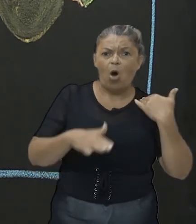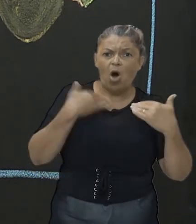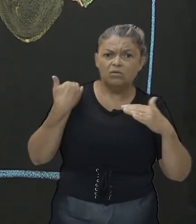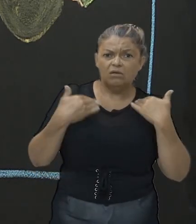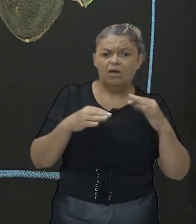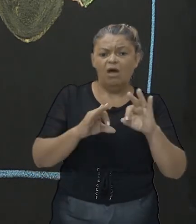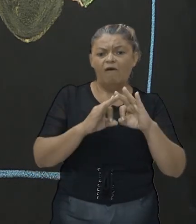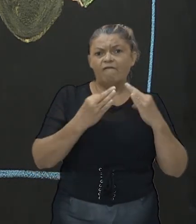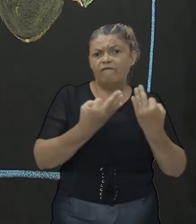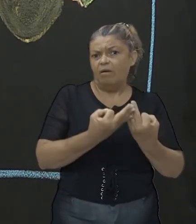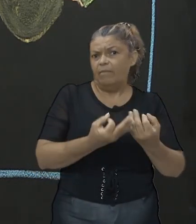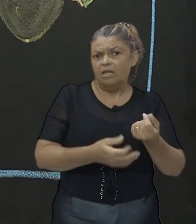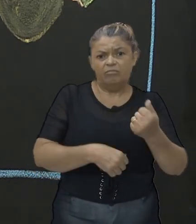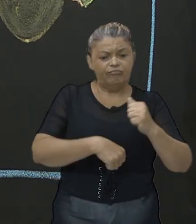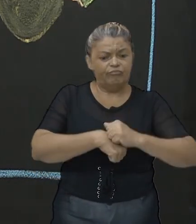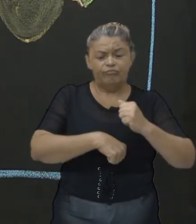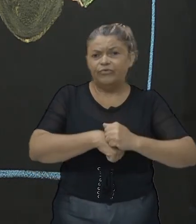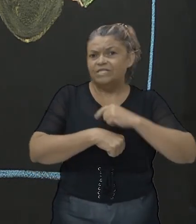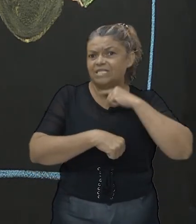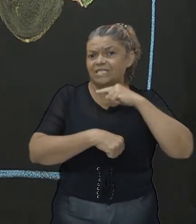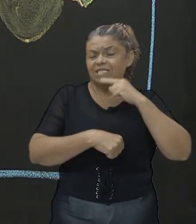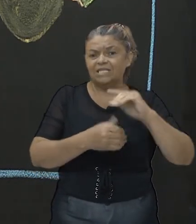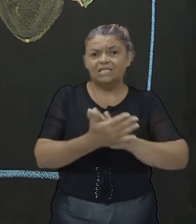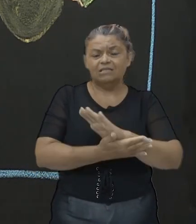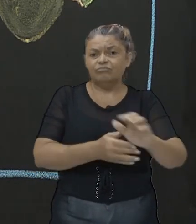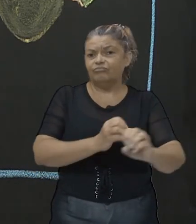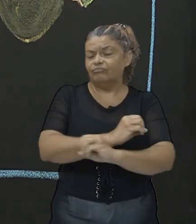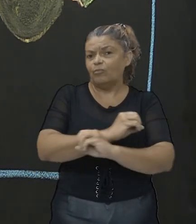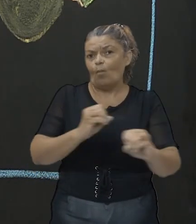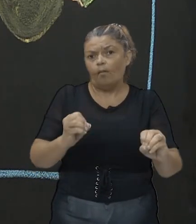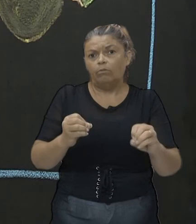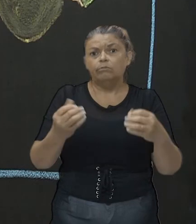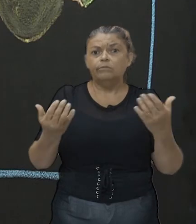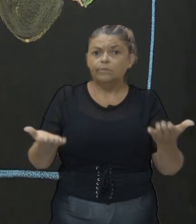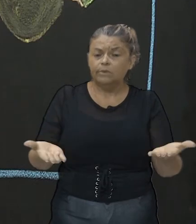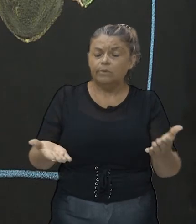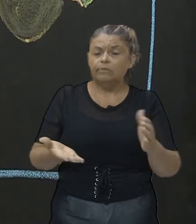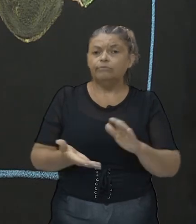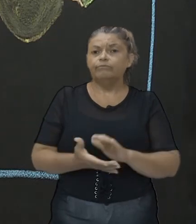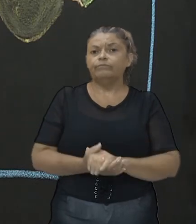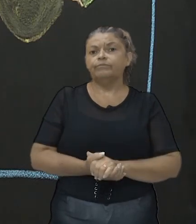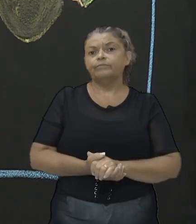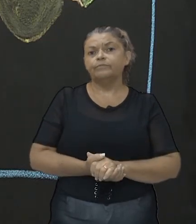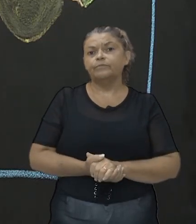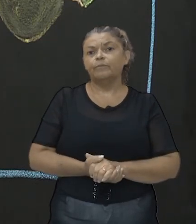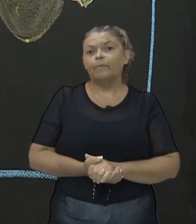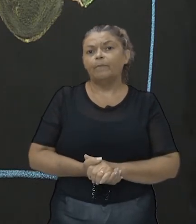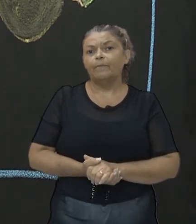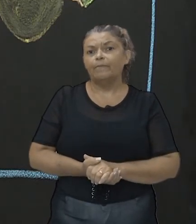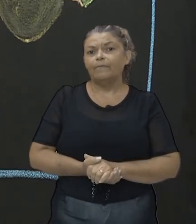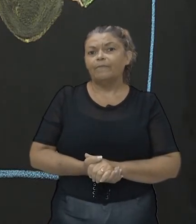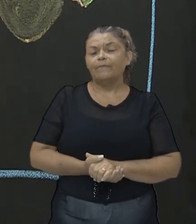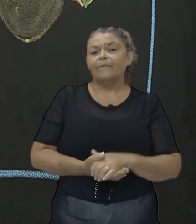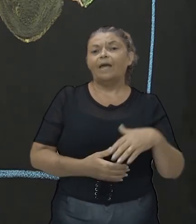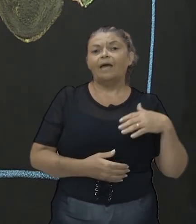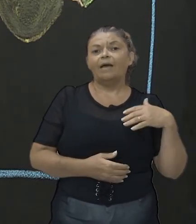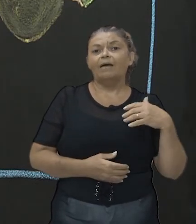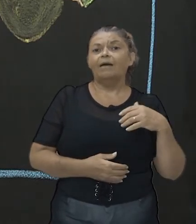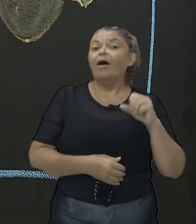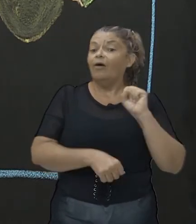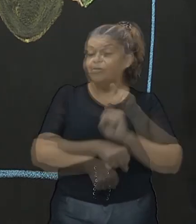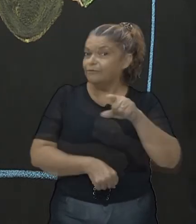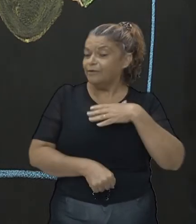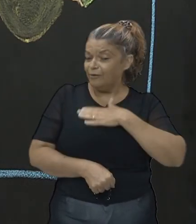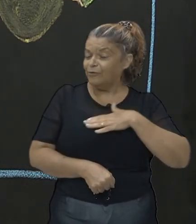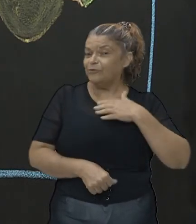de saúde que acabam caracterizando ainda mais esse subdesenvolvimento nessas regiões. Eu espero que você tenha entendido essa aula aqui